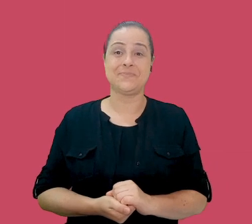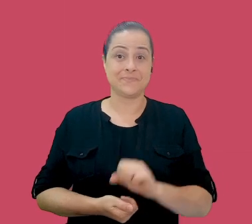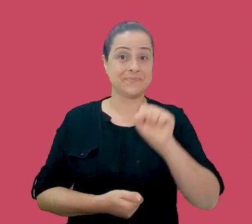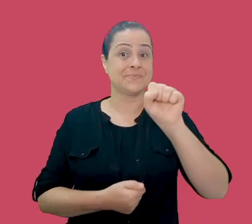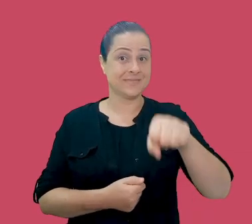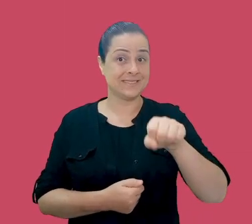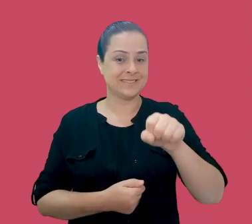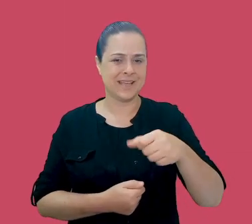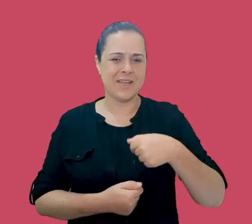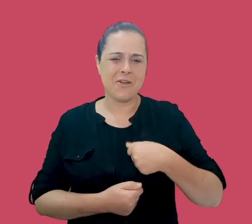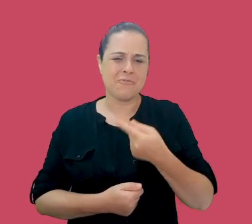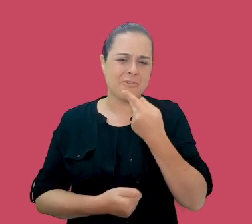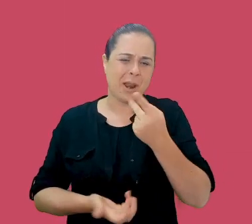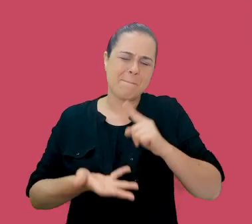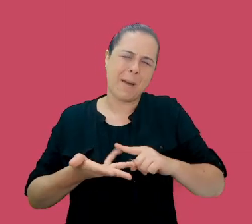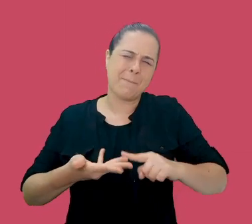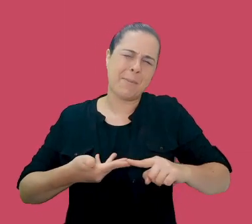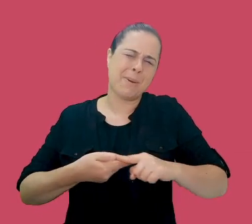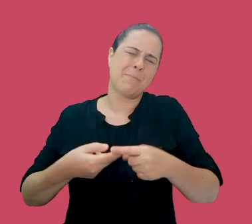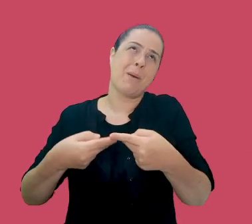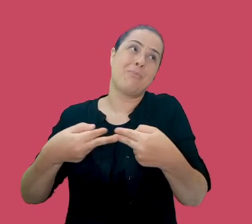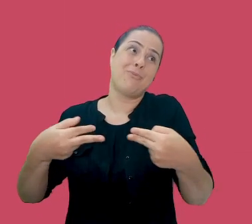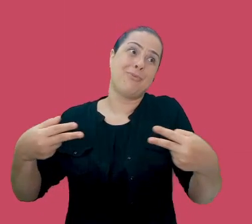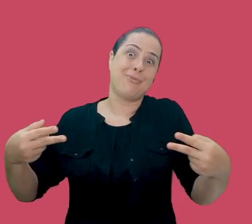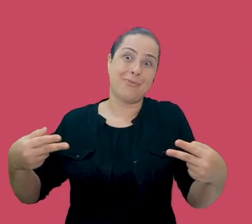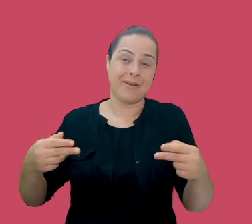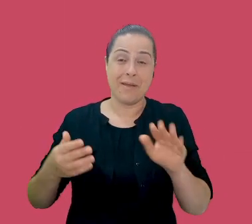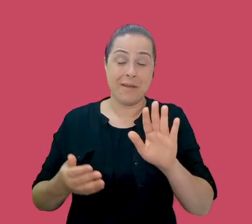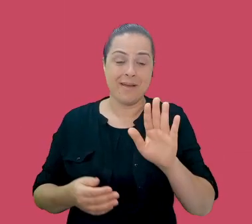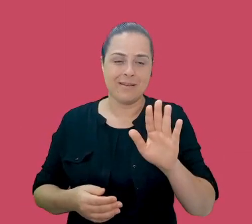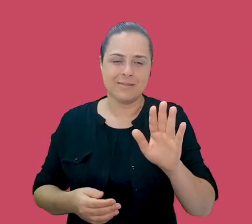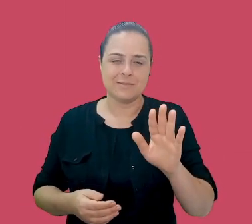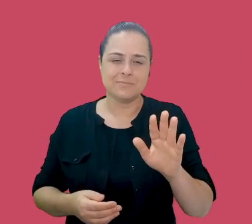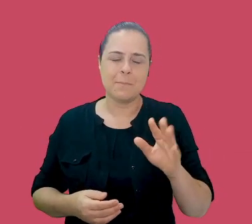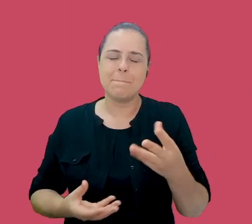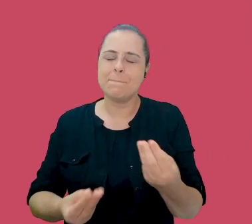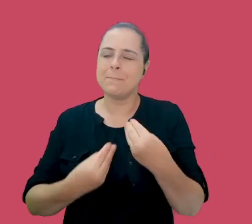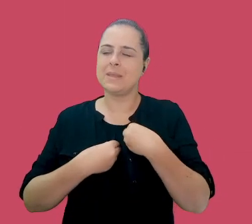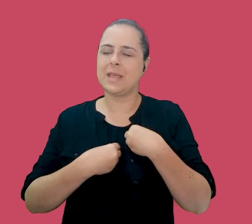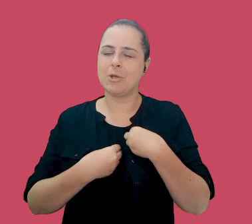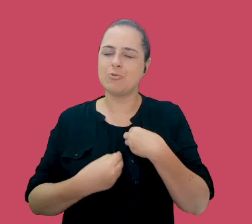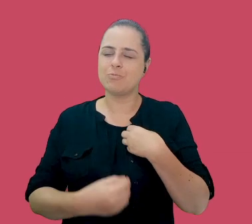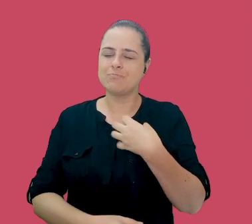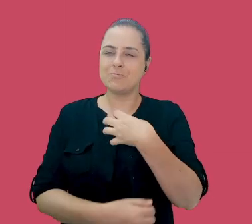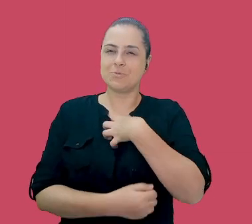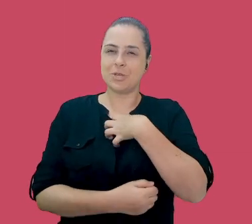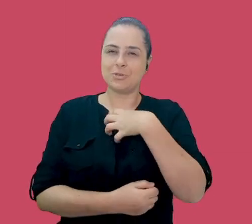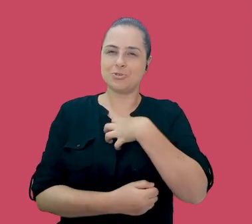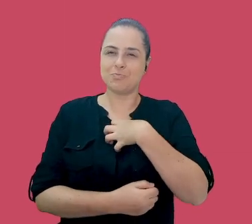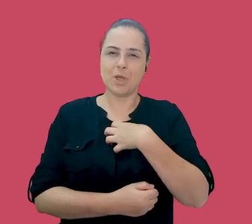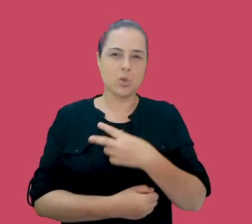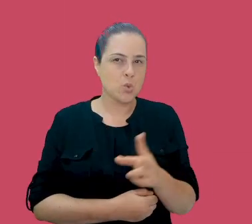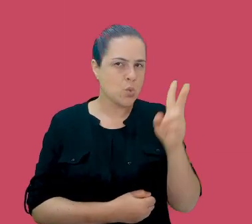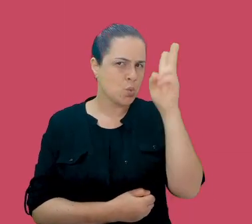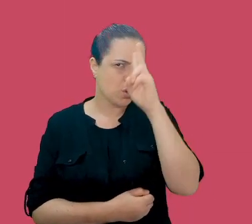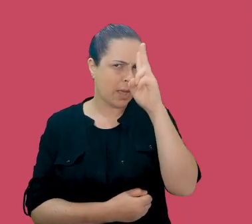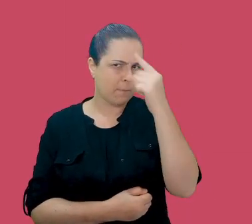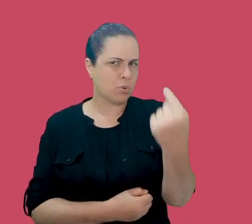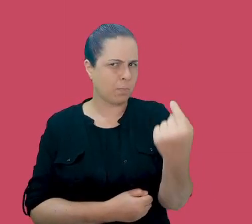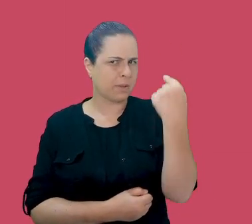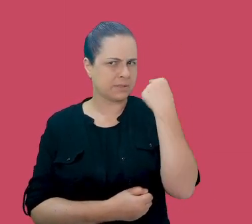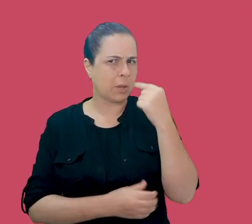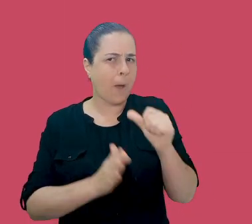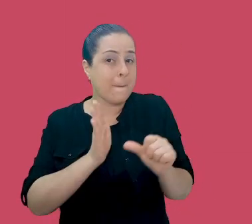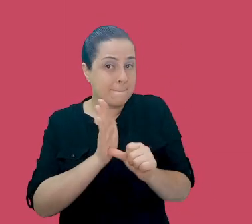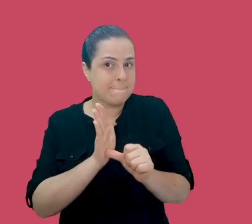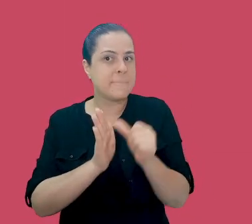Sim, eu tenho tanta coisa para falar, eu acho que eu vou começar. Só um parênteses da sensação, que você lembra da sensação. Eu lembro da primeira vez que uma